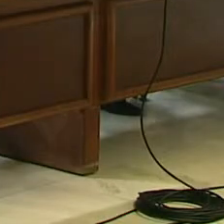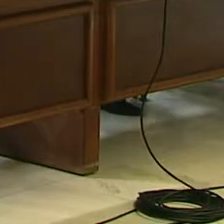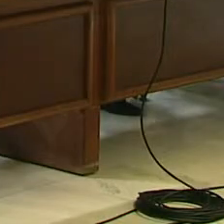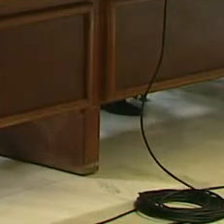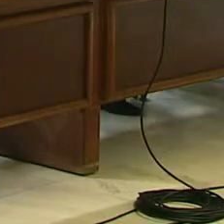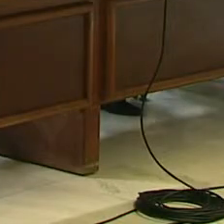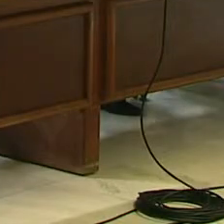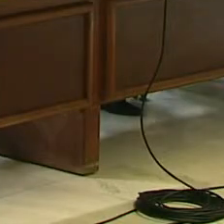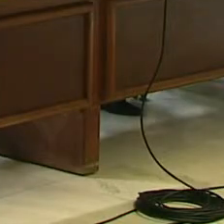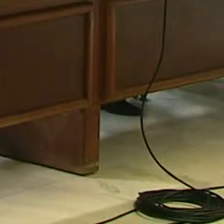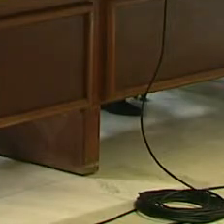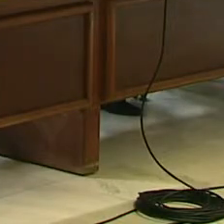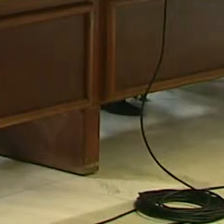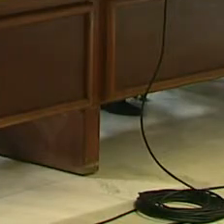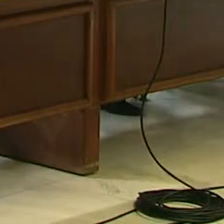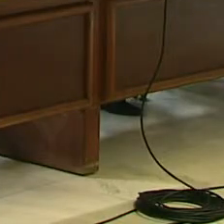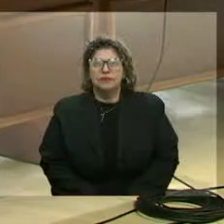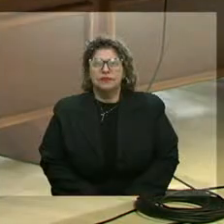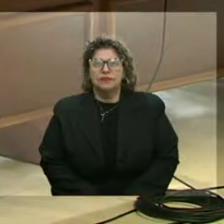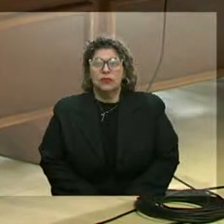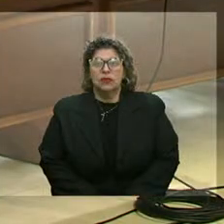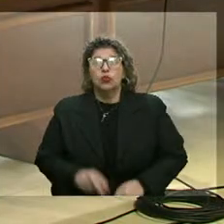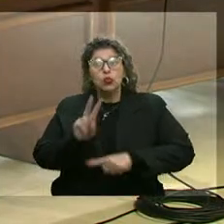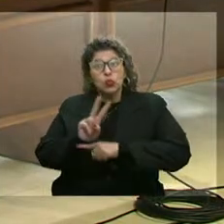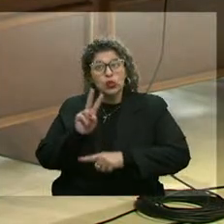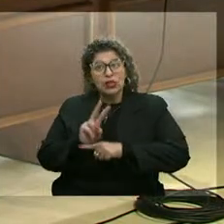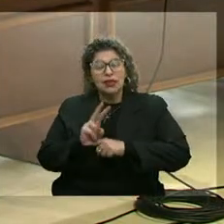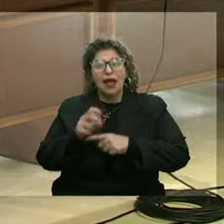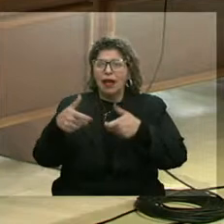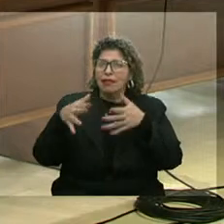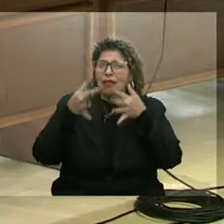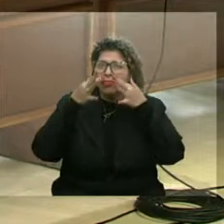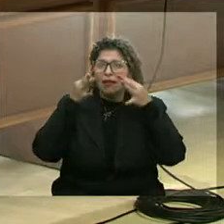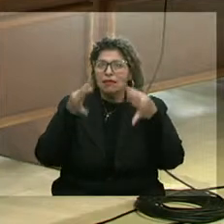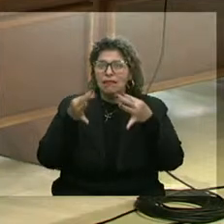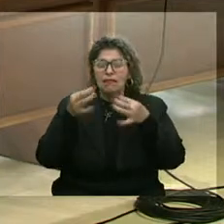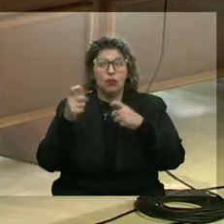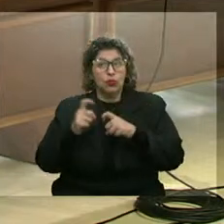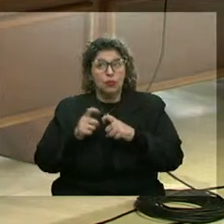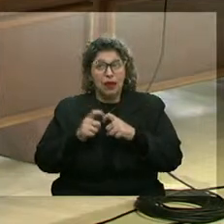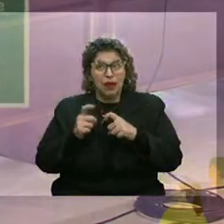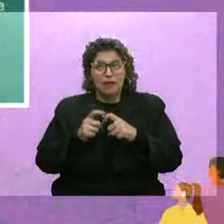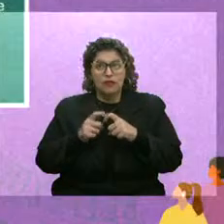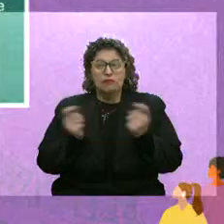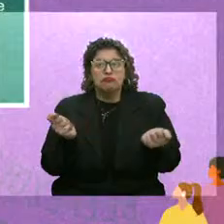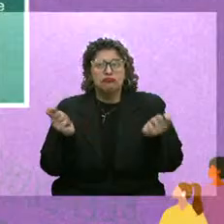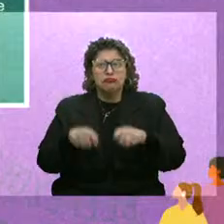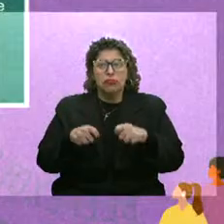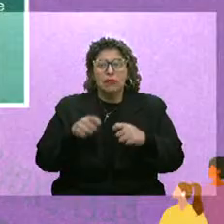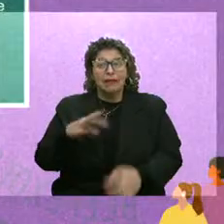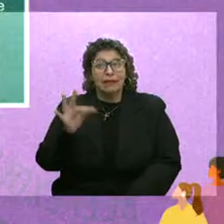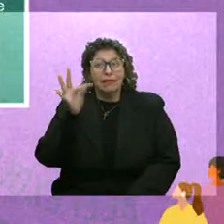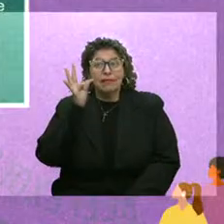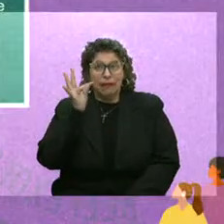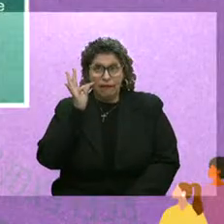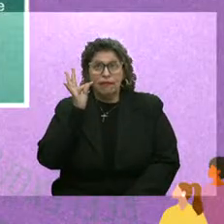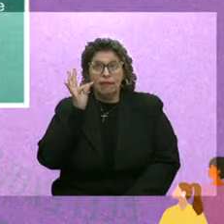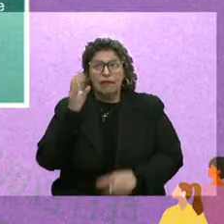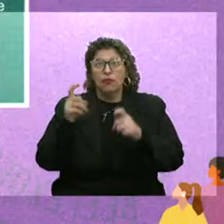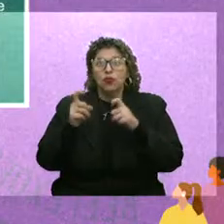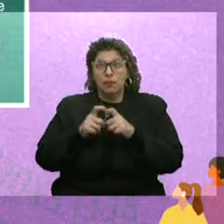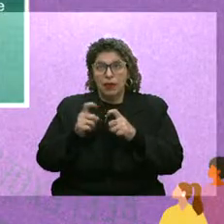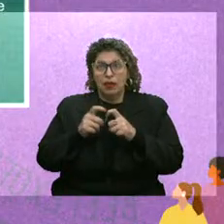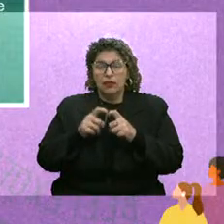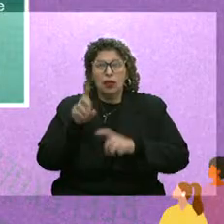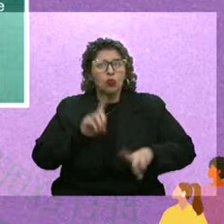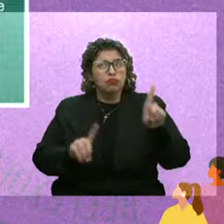da empatia do médico, da cortesia, do acolhimento, da atenção. Depois da questão da capacidade técnica do médico, em